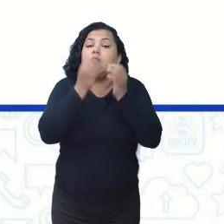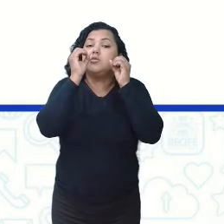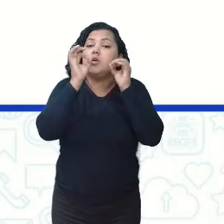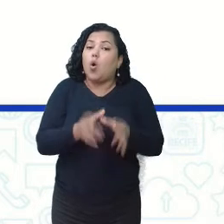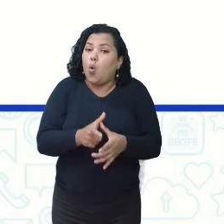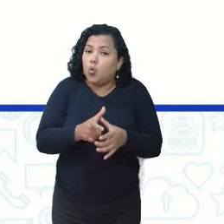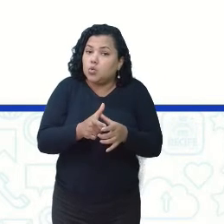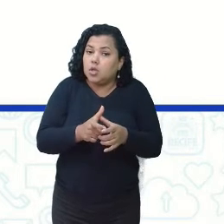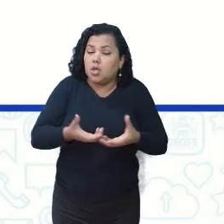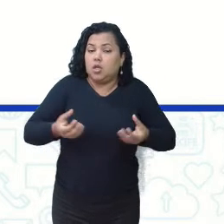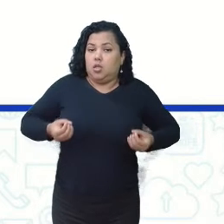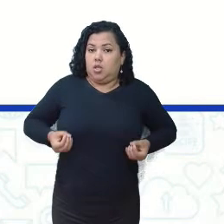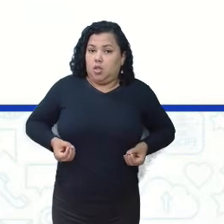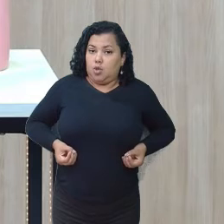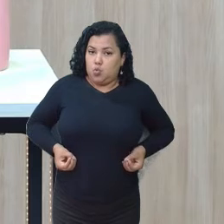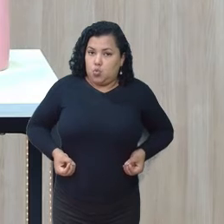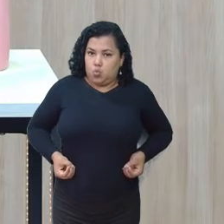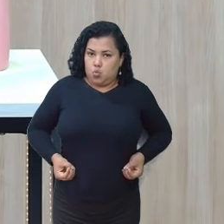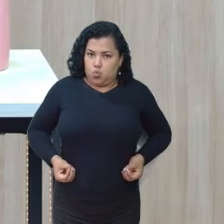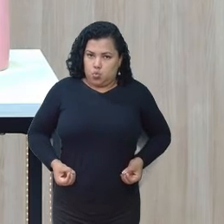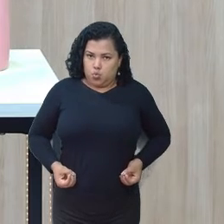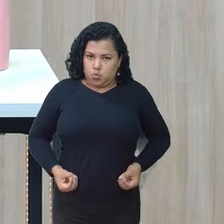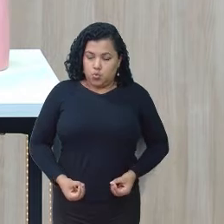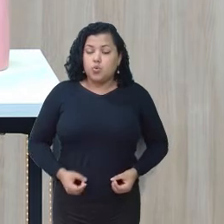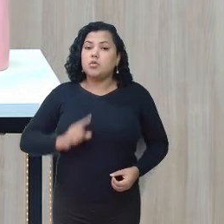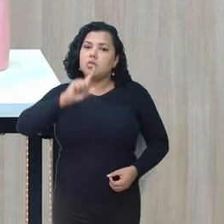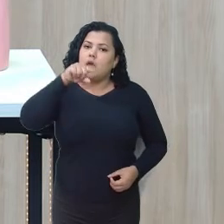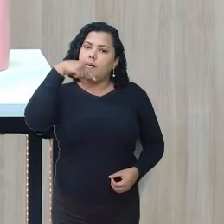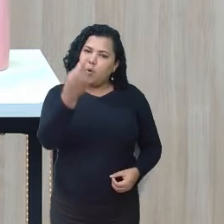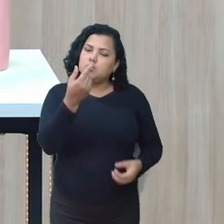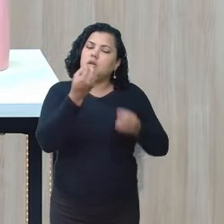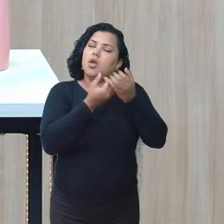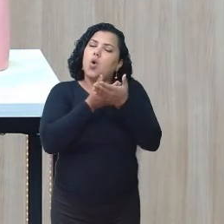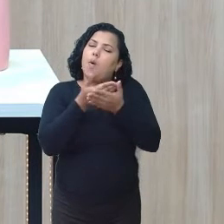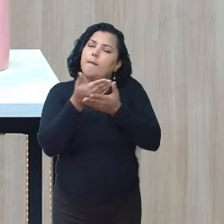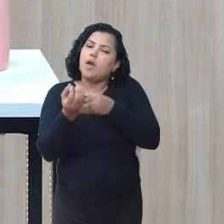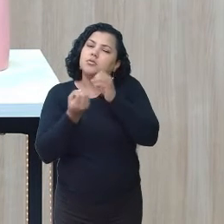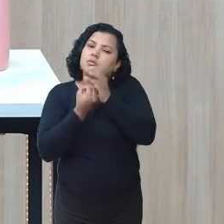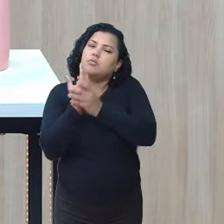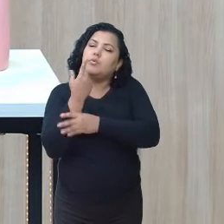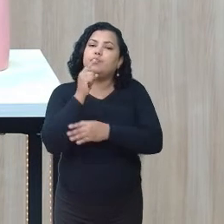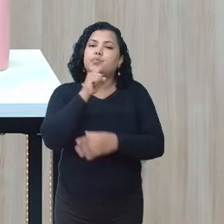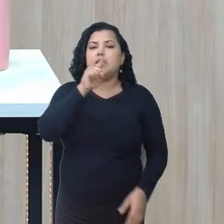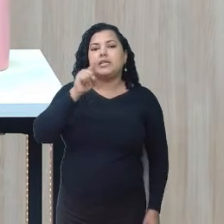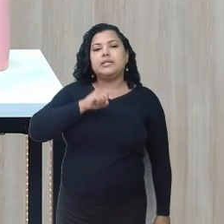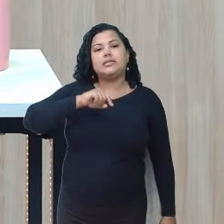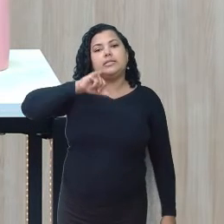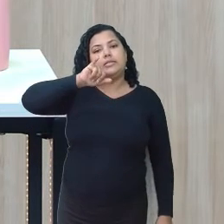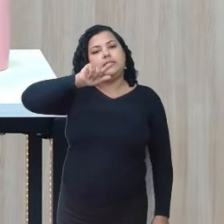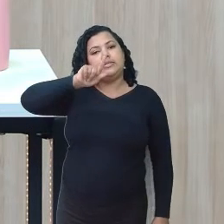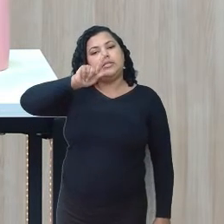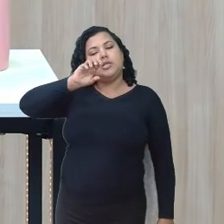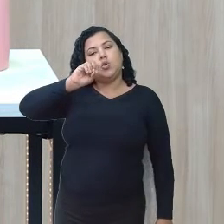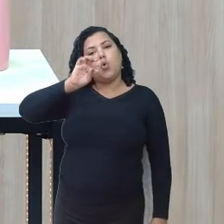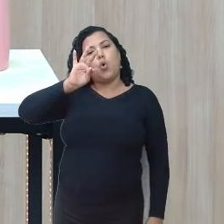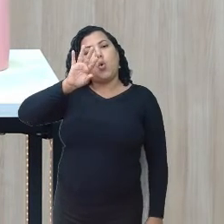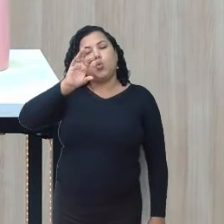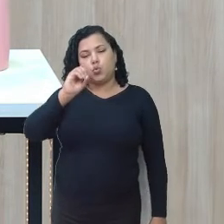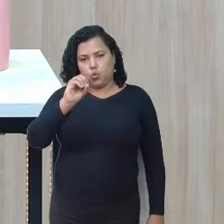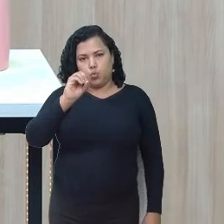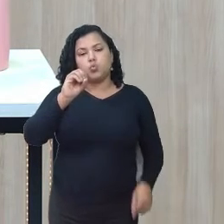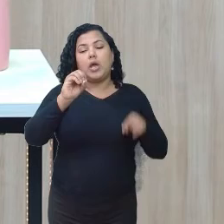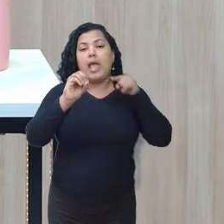vai acontecendo a formação do zigoto. O zigoto, lembrando que é o encontro do espermatozoide com o